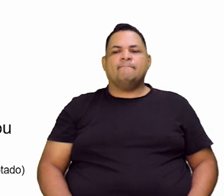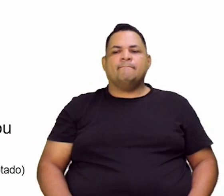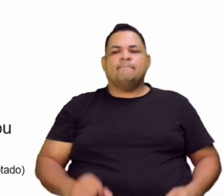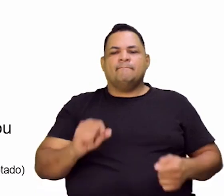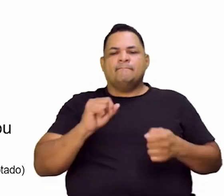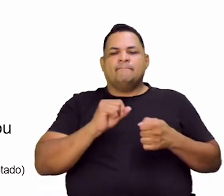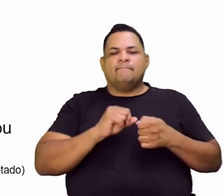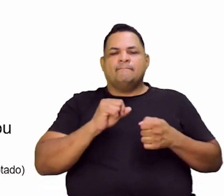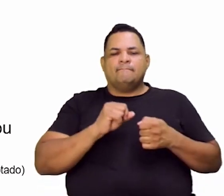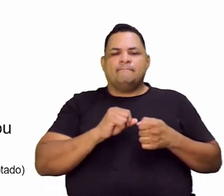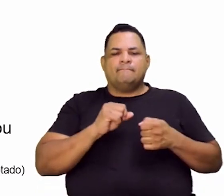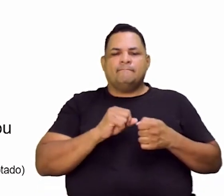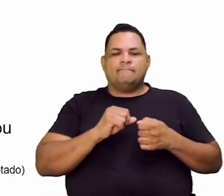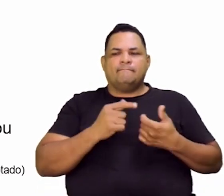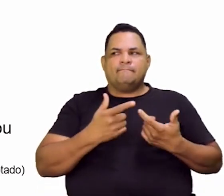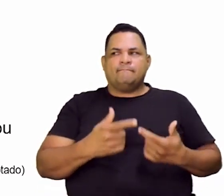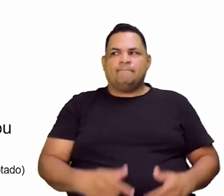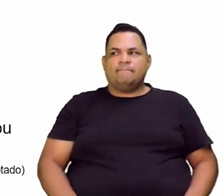fazer, né,